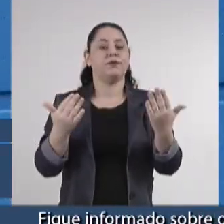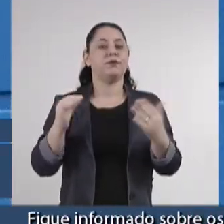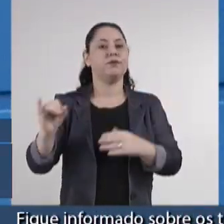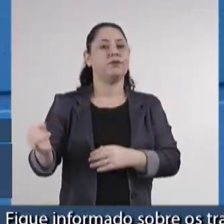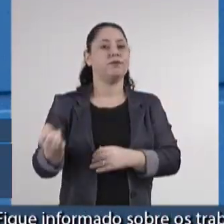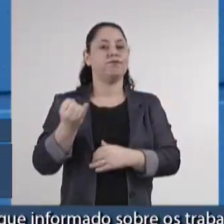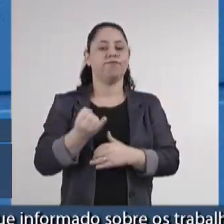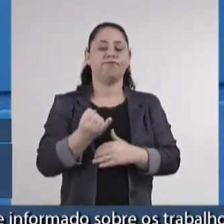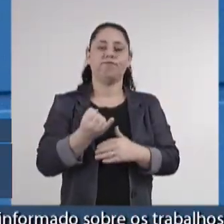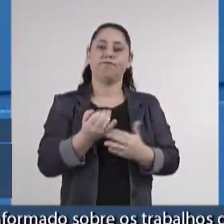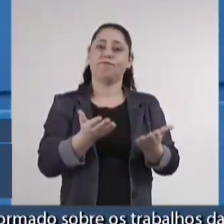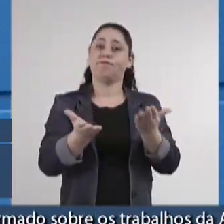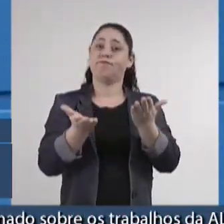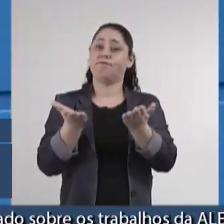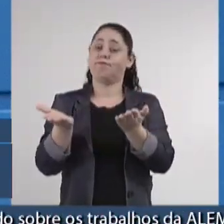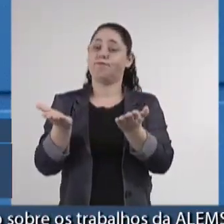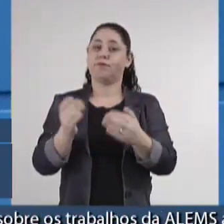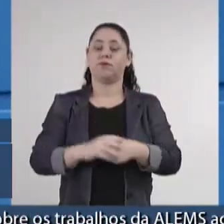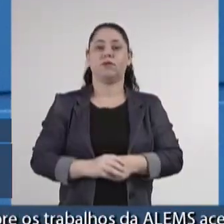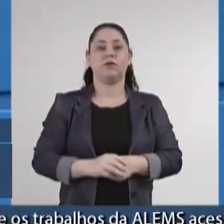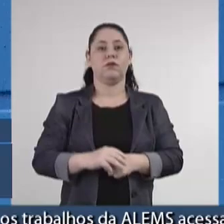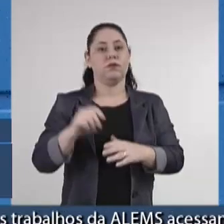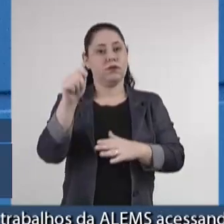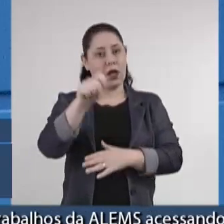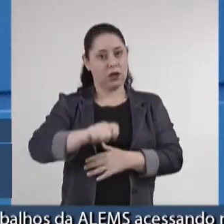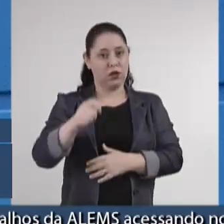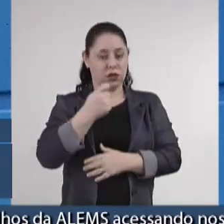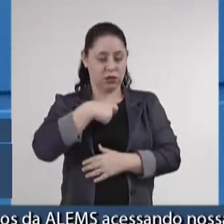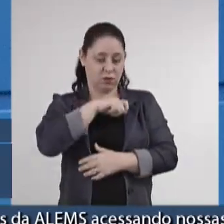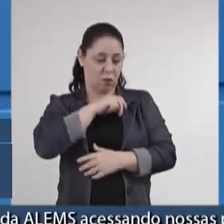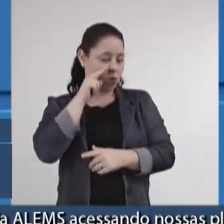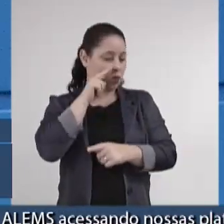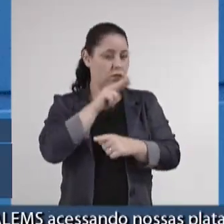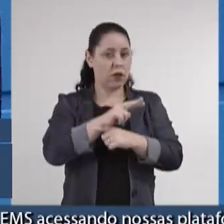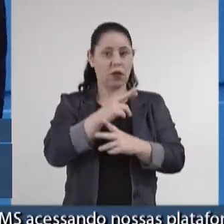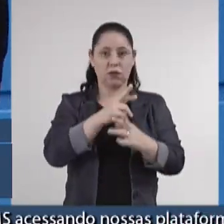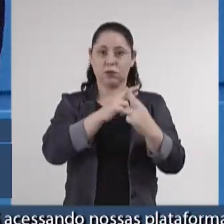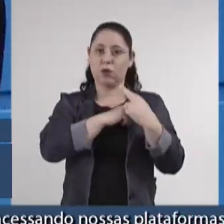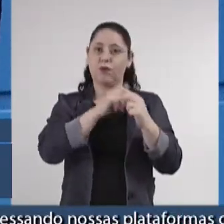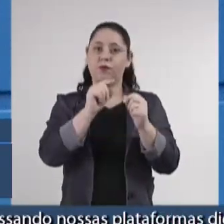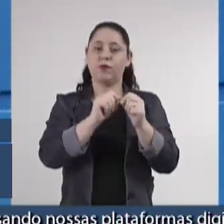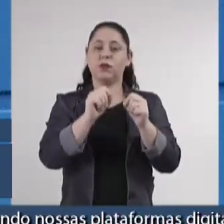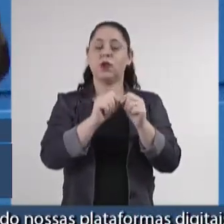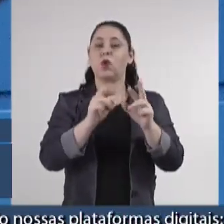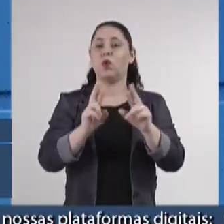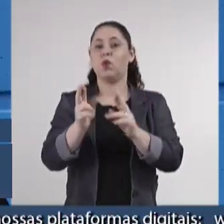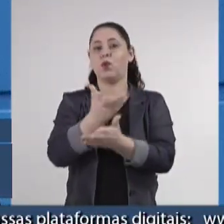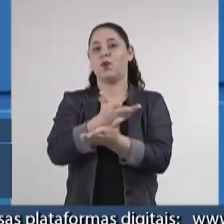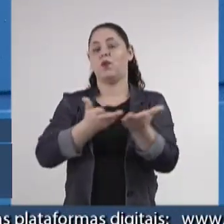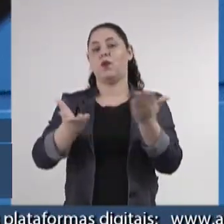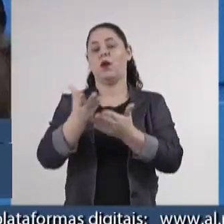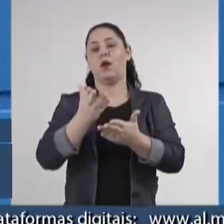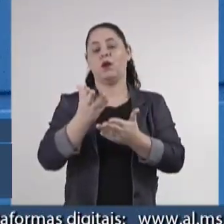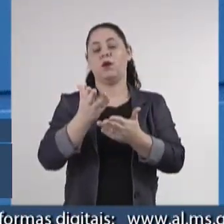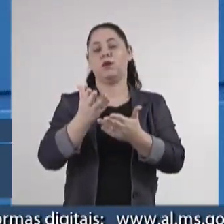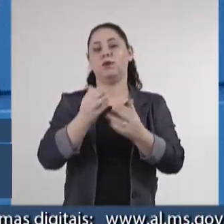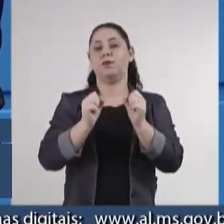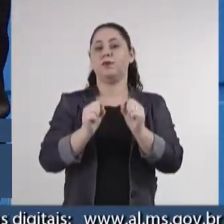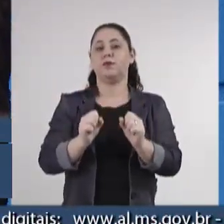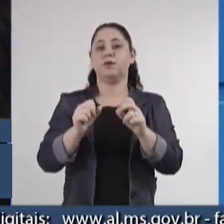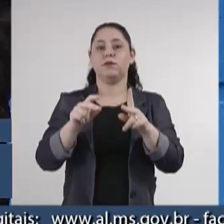desta concessão. A agência reguladora, ela tem por responsabilidade fazer a intermediação entre o poder